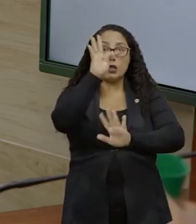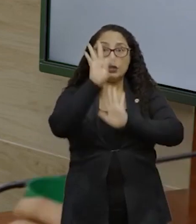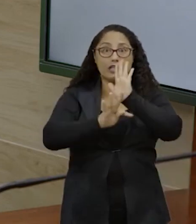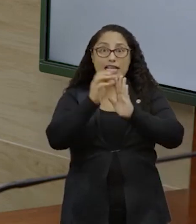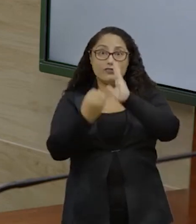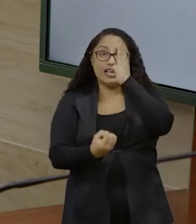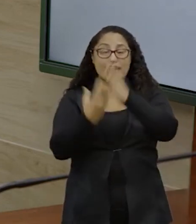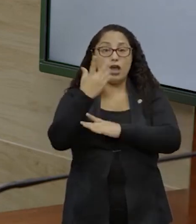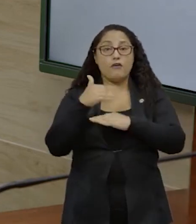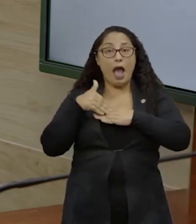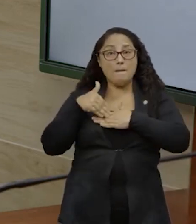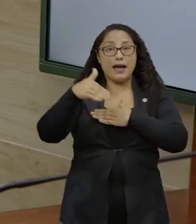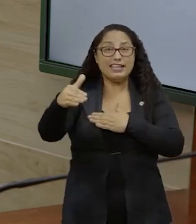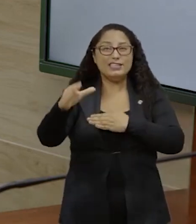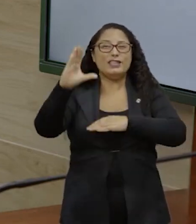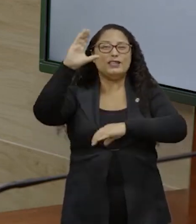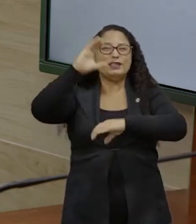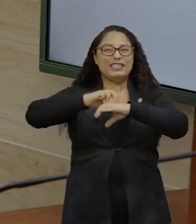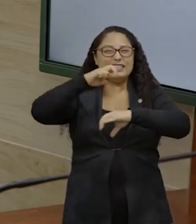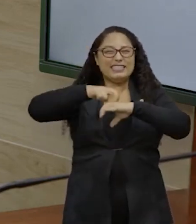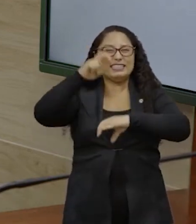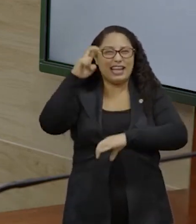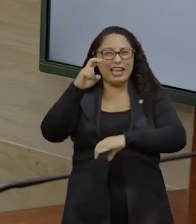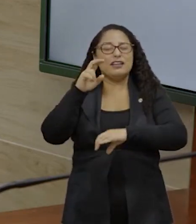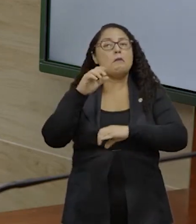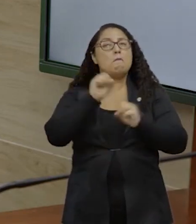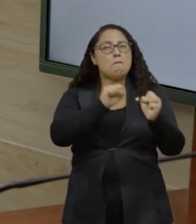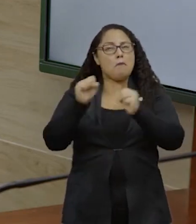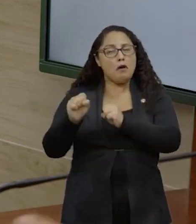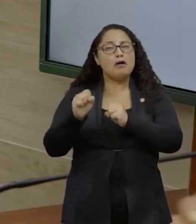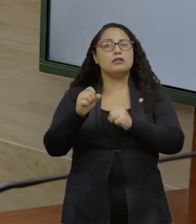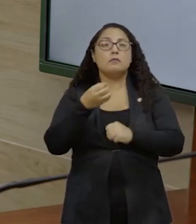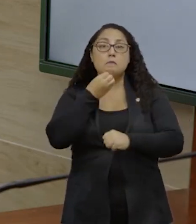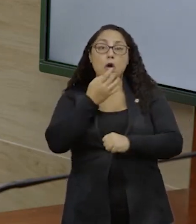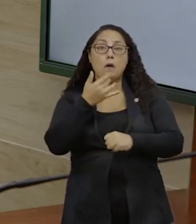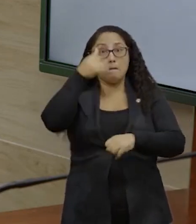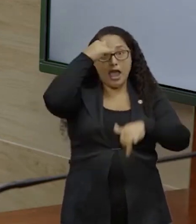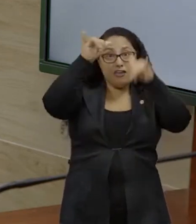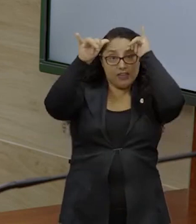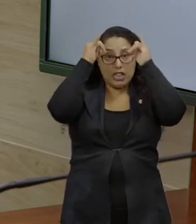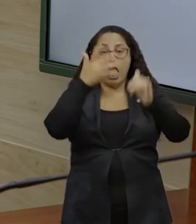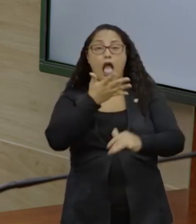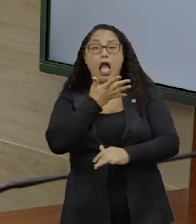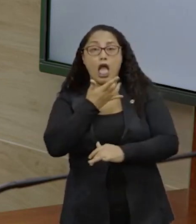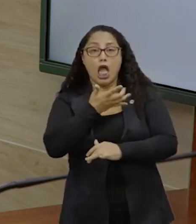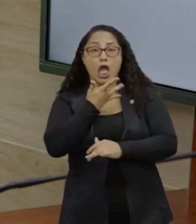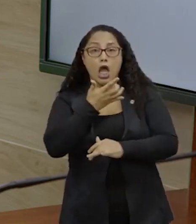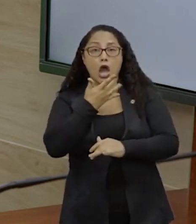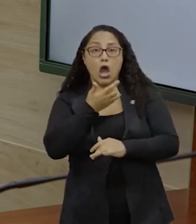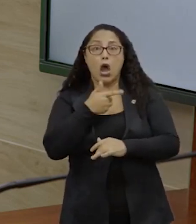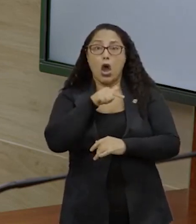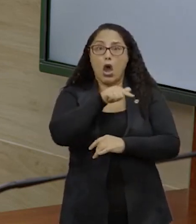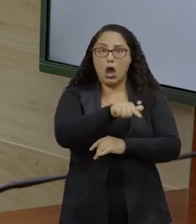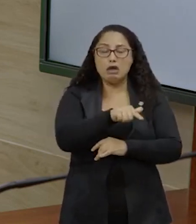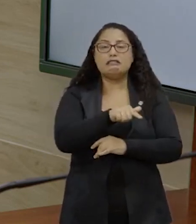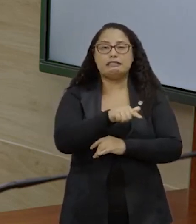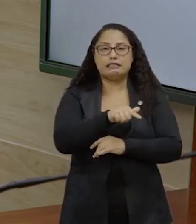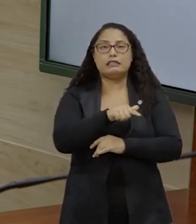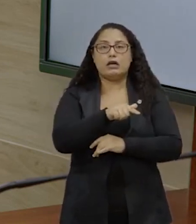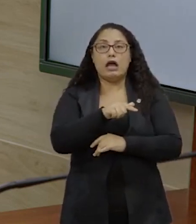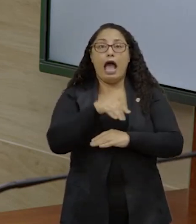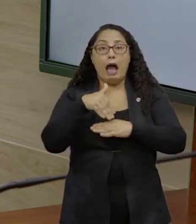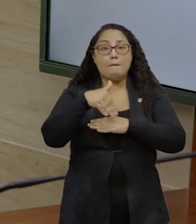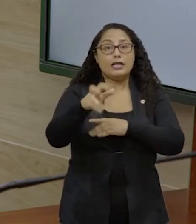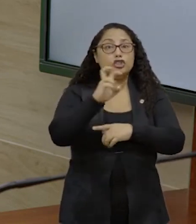texto gerado foi pelo ChatGPT. Então, isso poderia ser até bom, né, para a gente evitar um plágio, evitar uma cola, né,